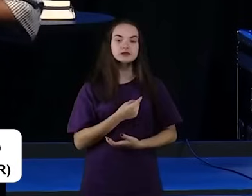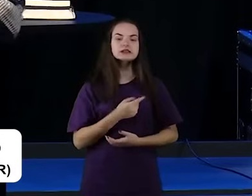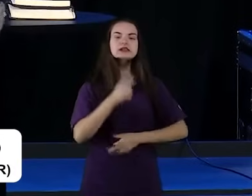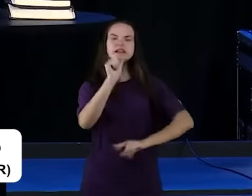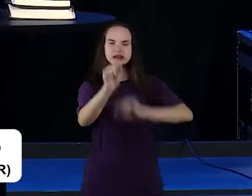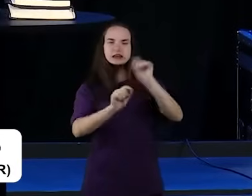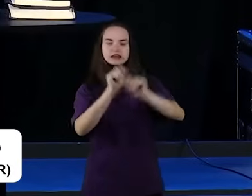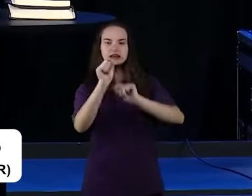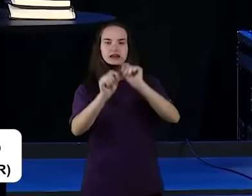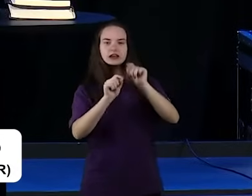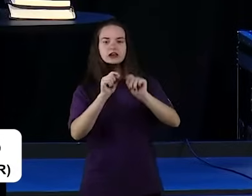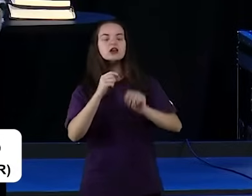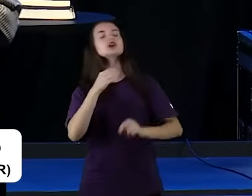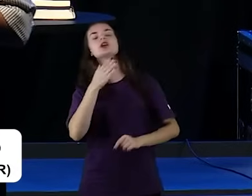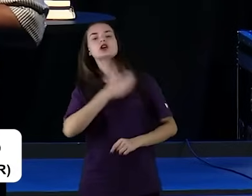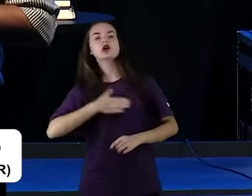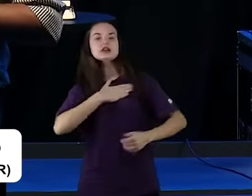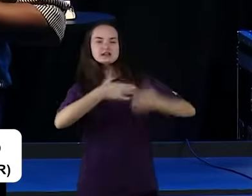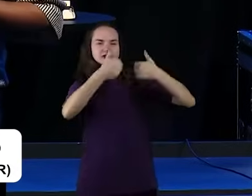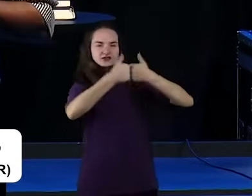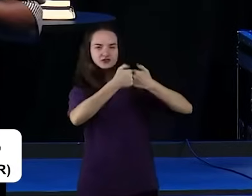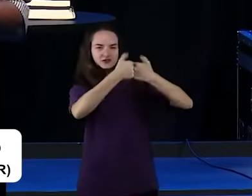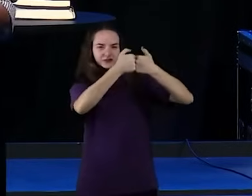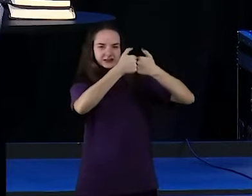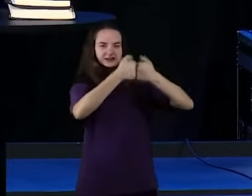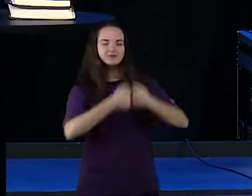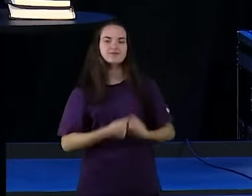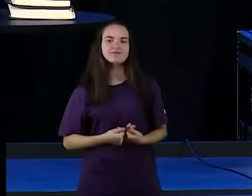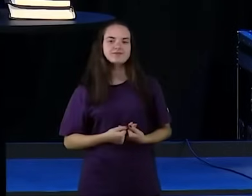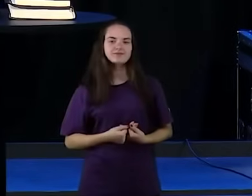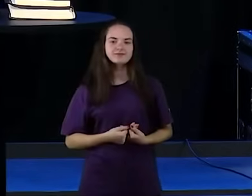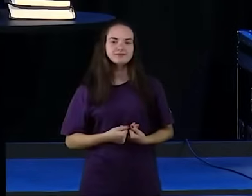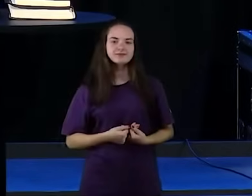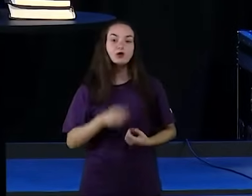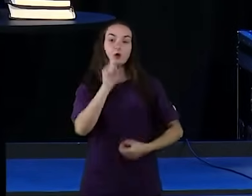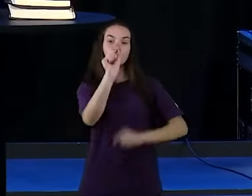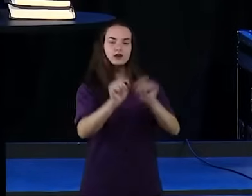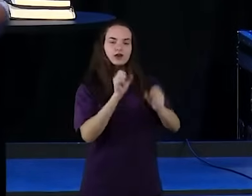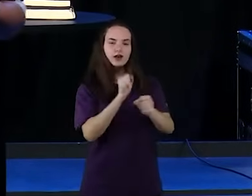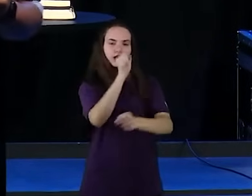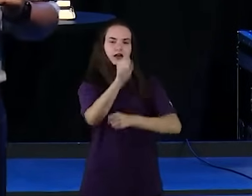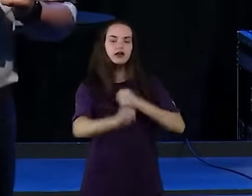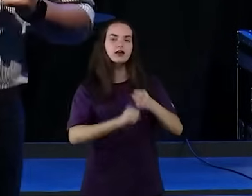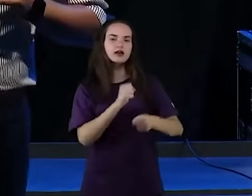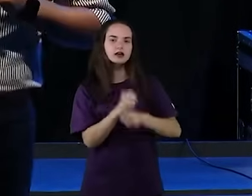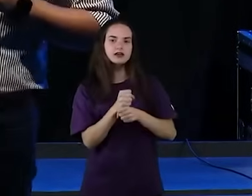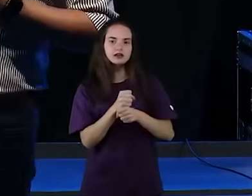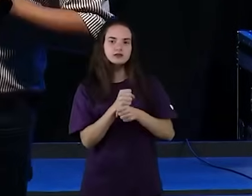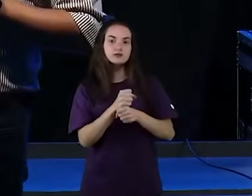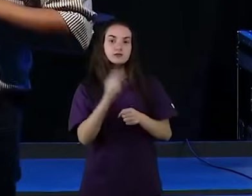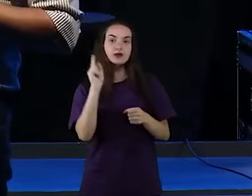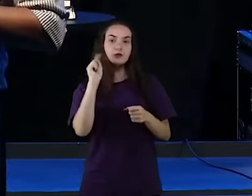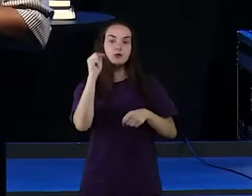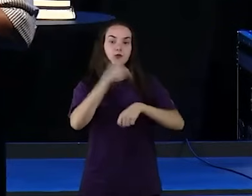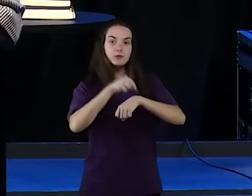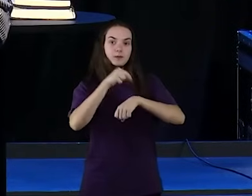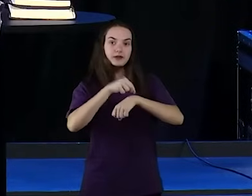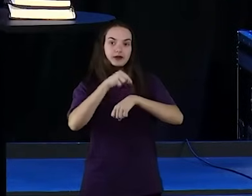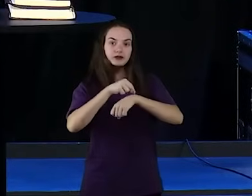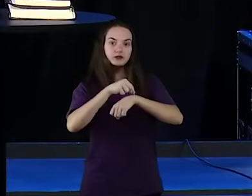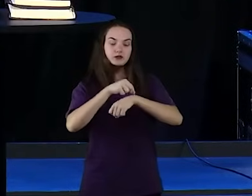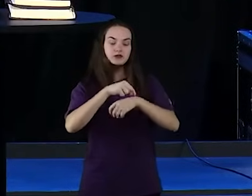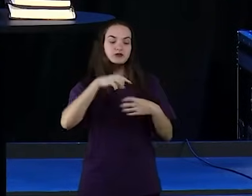gosta de física você sabe muito bem o que que é o ano é o quê é quando o nosso planeta que vive